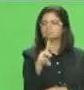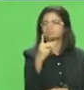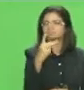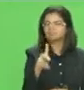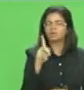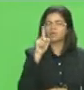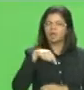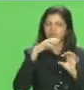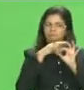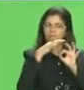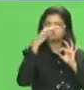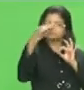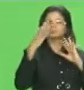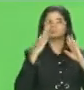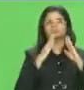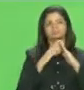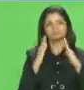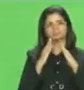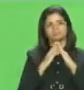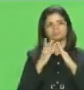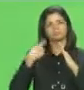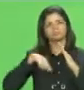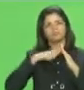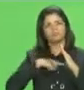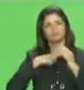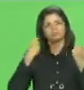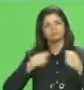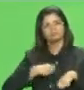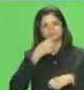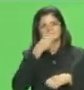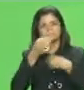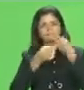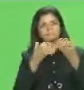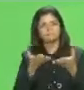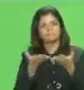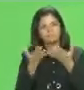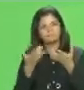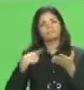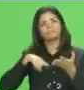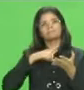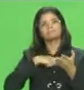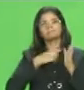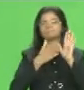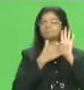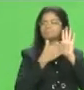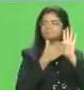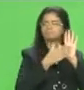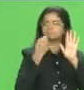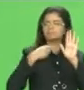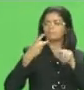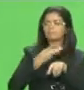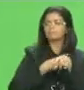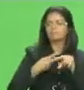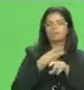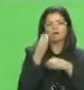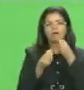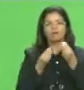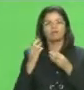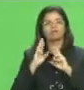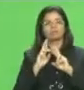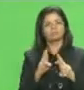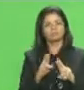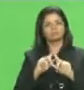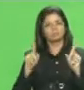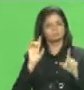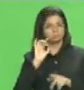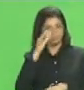extensão da sua casa. É isso que nós nos propomos, é isso que nós iremos buscar essa solução. Mas não somente o